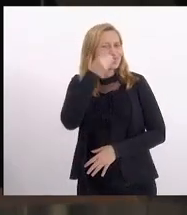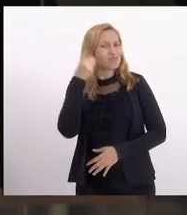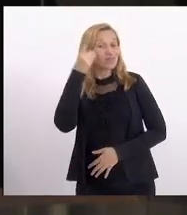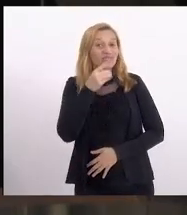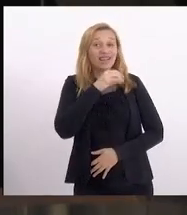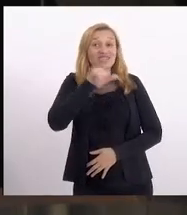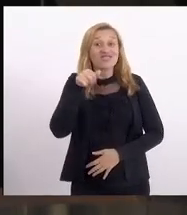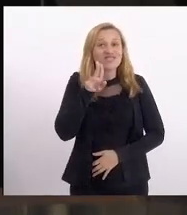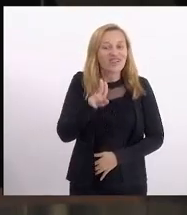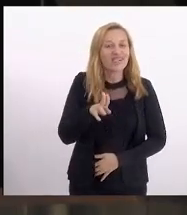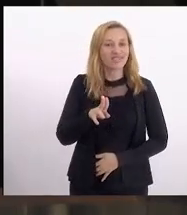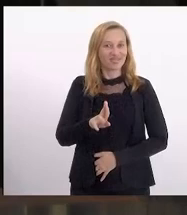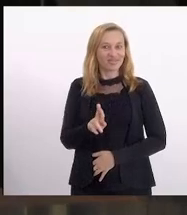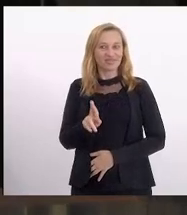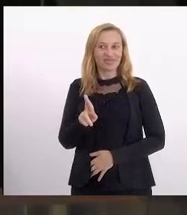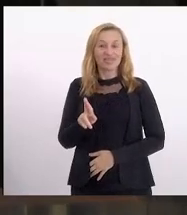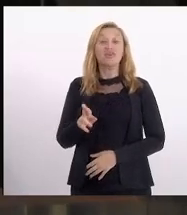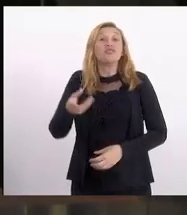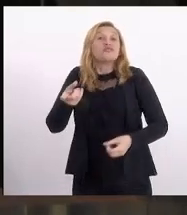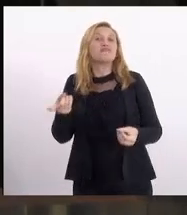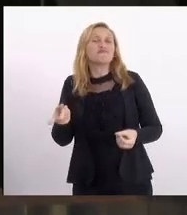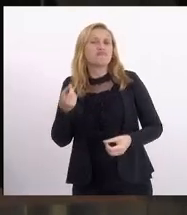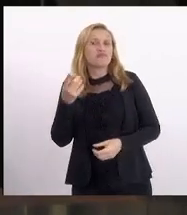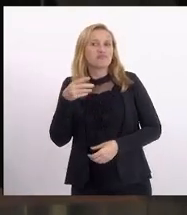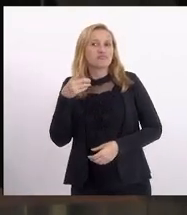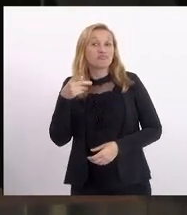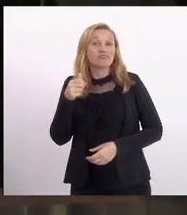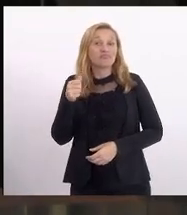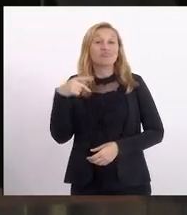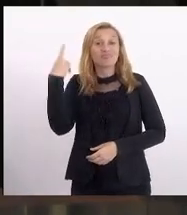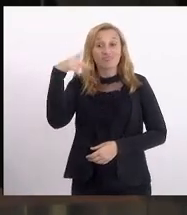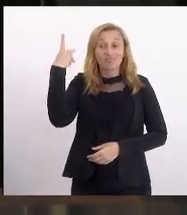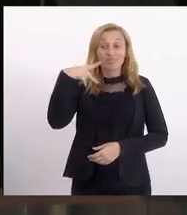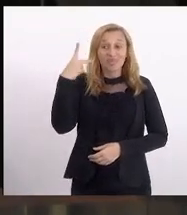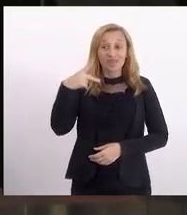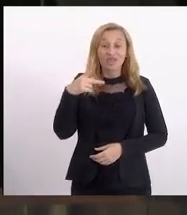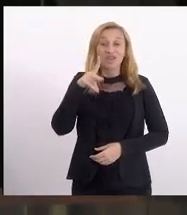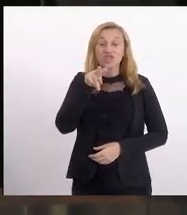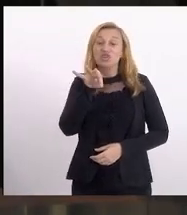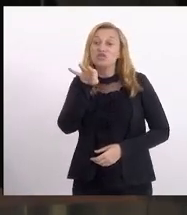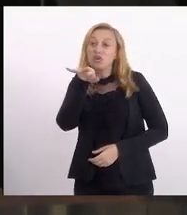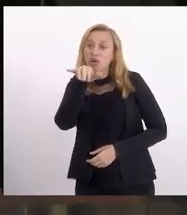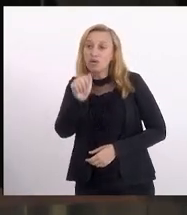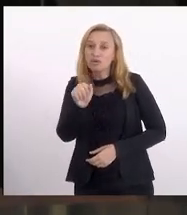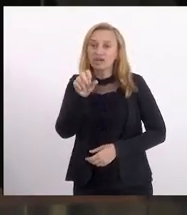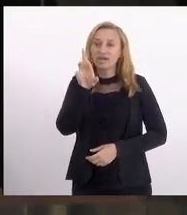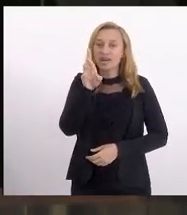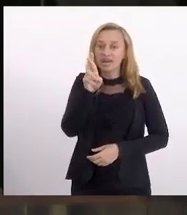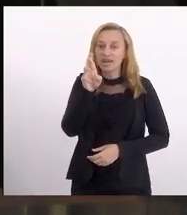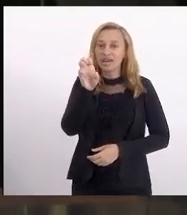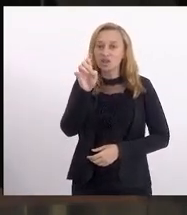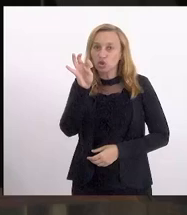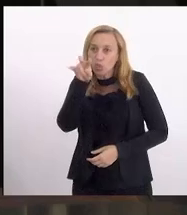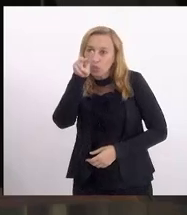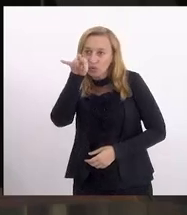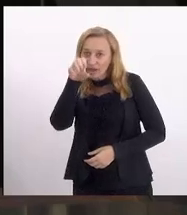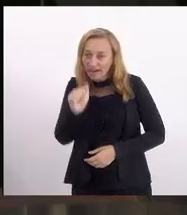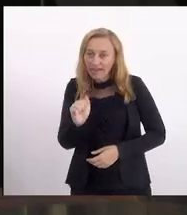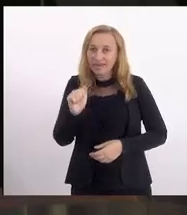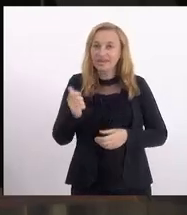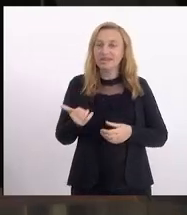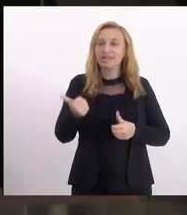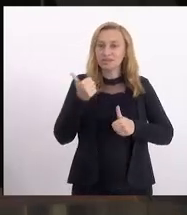Jari, que é um vereador de Volta Redonda, que assumirá o mandato no lugar do deputado Rubens Bontempo, enquanto